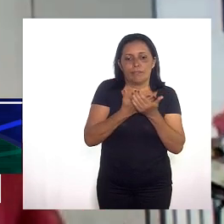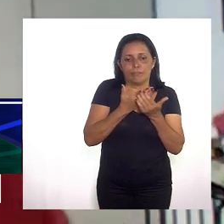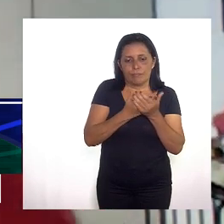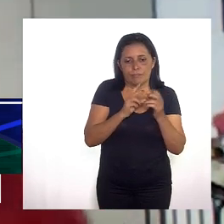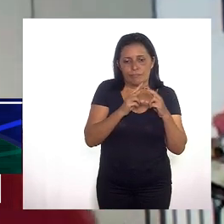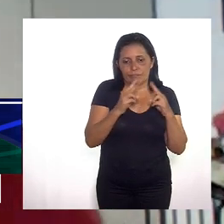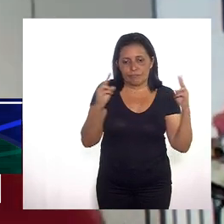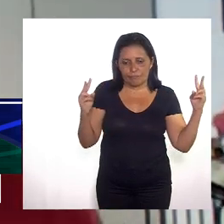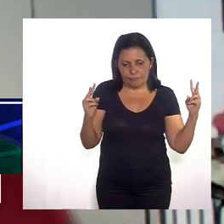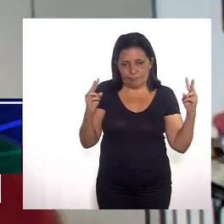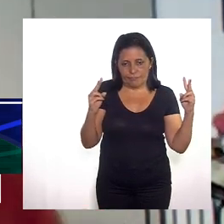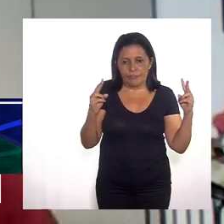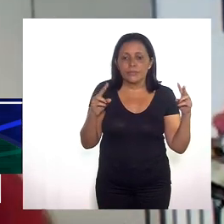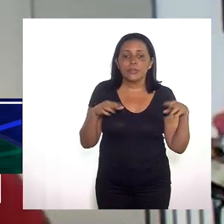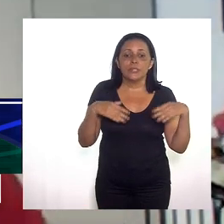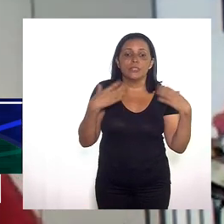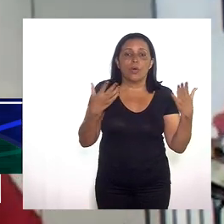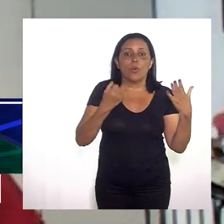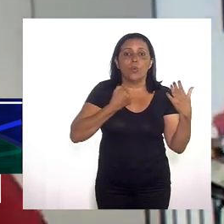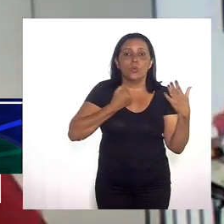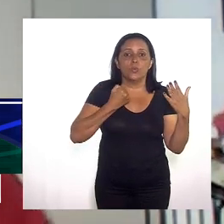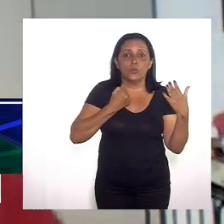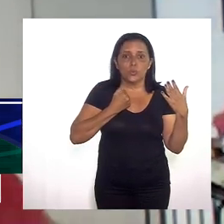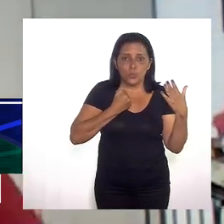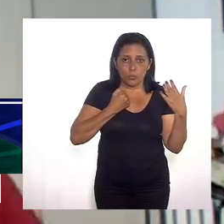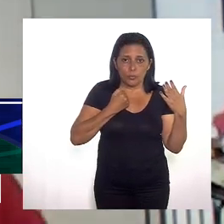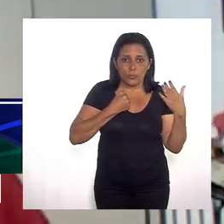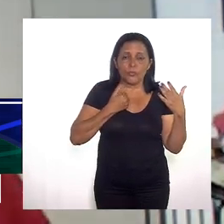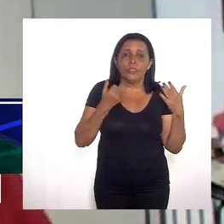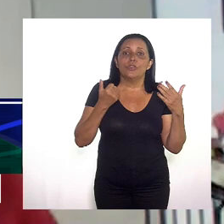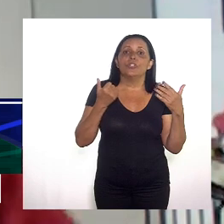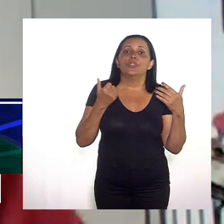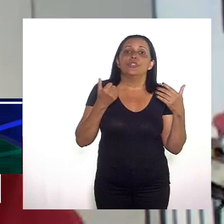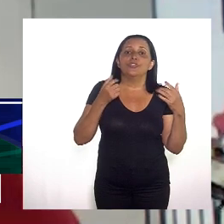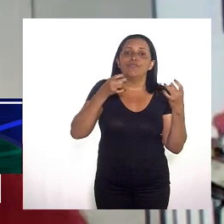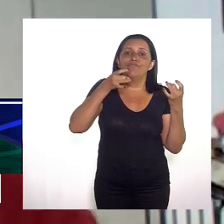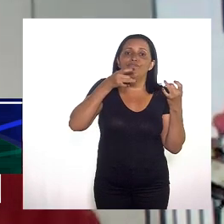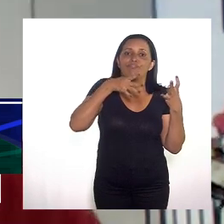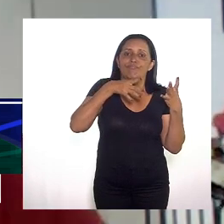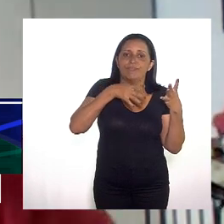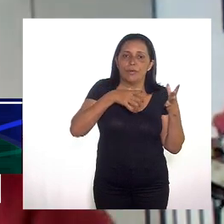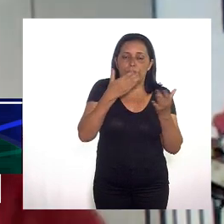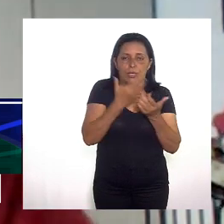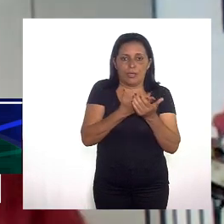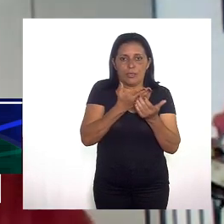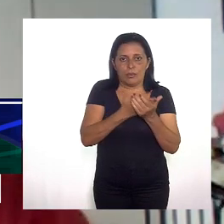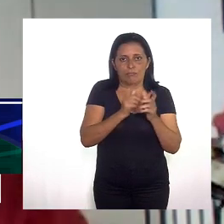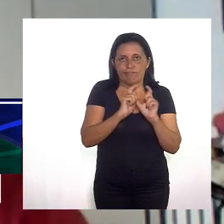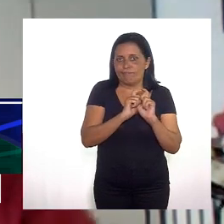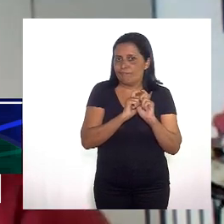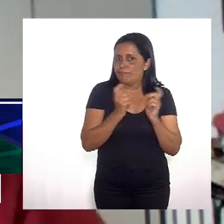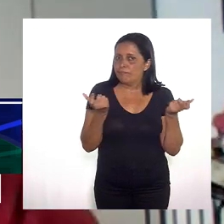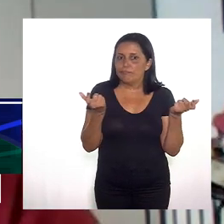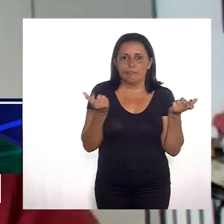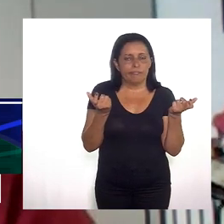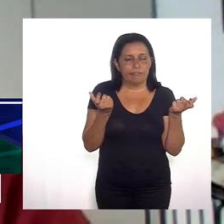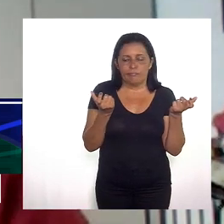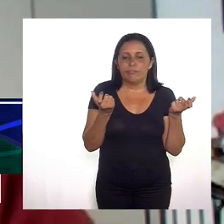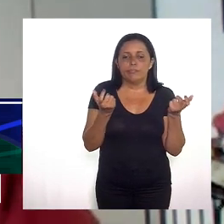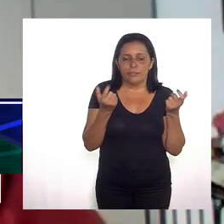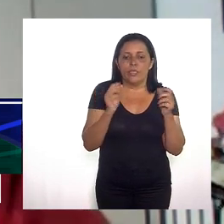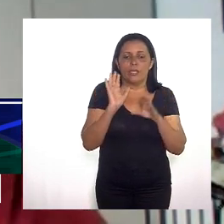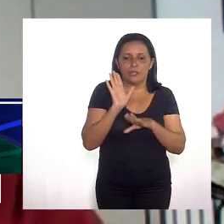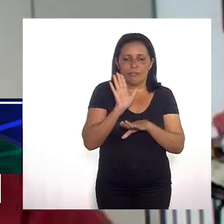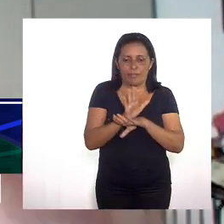atividades remotas. O número de evasão, de abandono, vai ser tremendo. E nós precisamos agir em defesa da